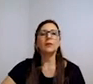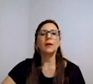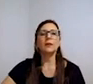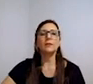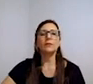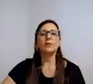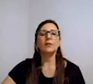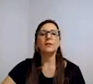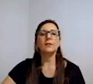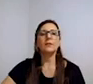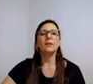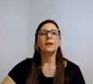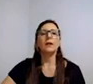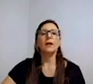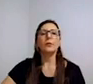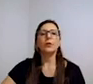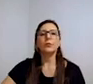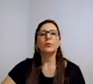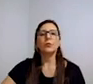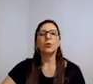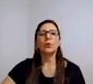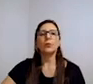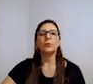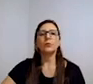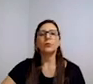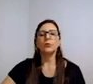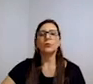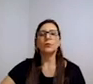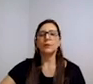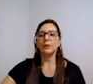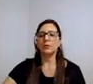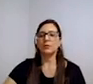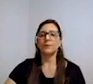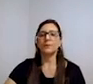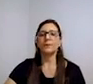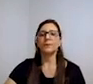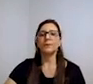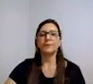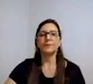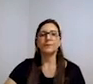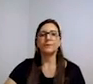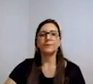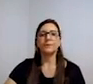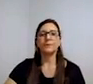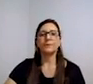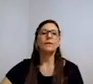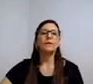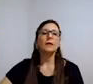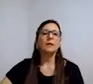temos a imagem vista ao microscópio do músculo liso.